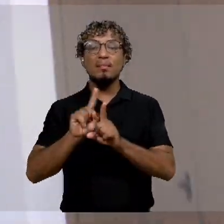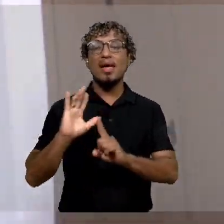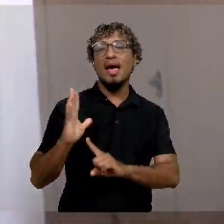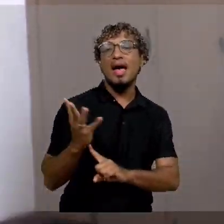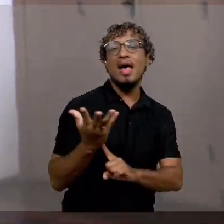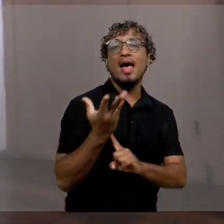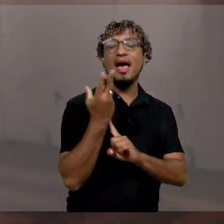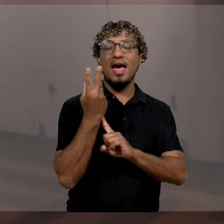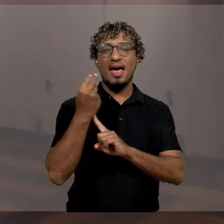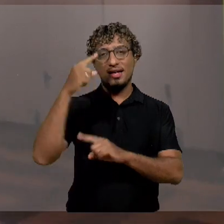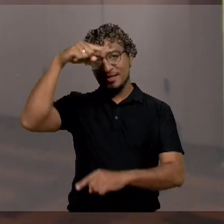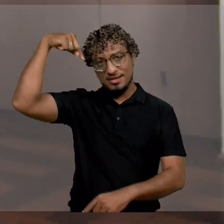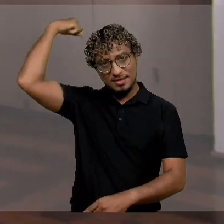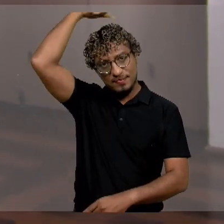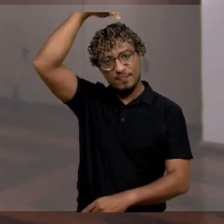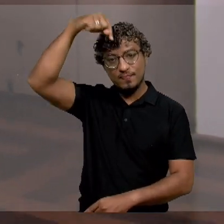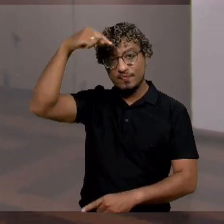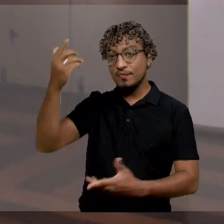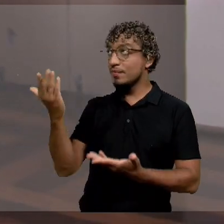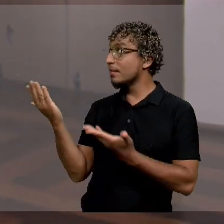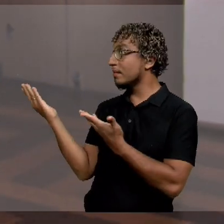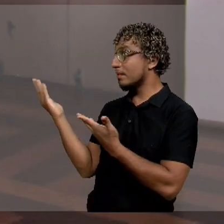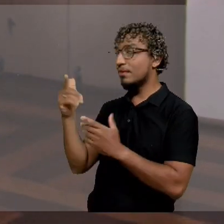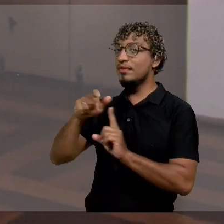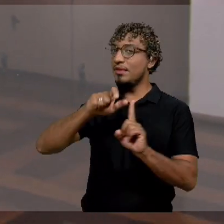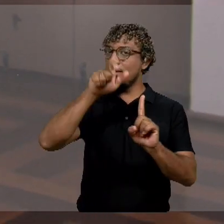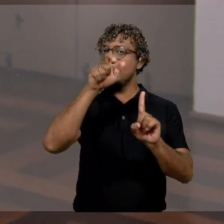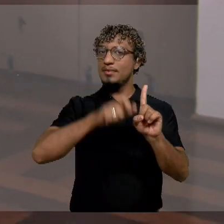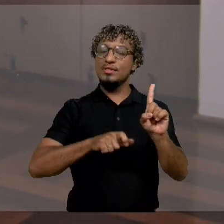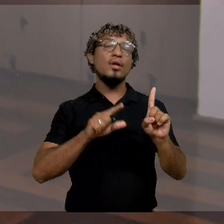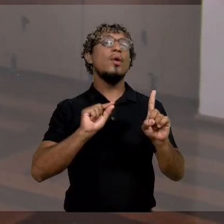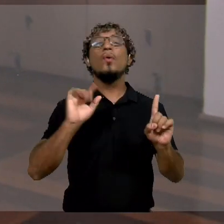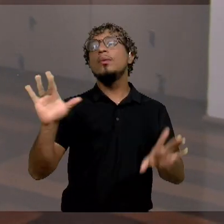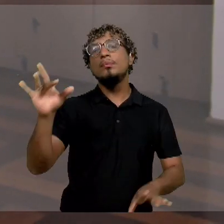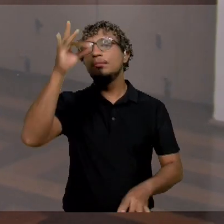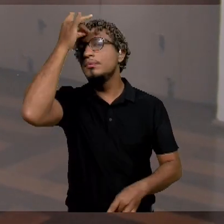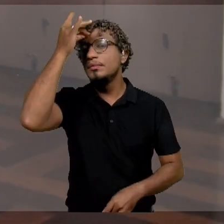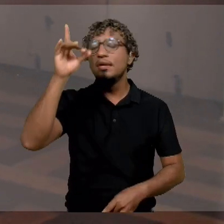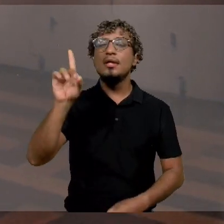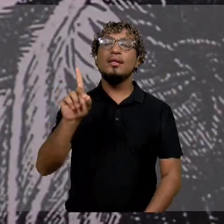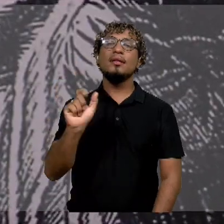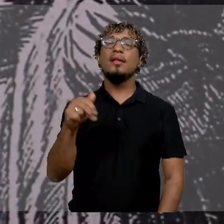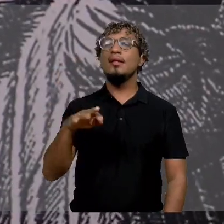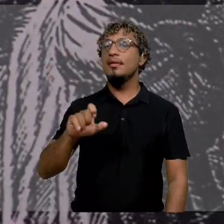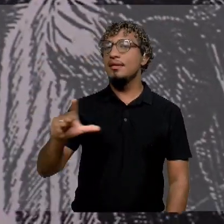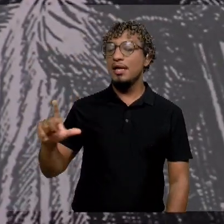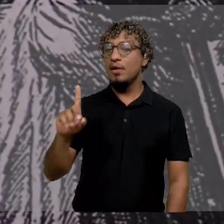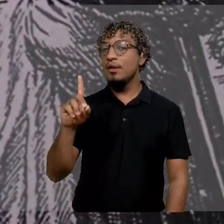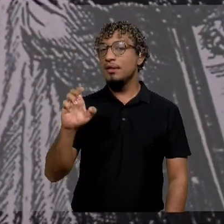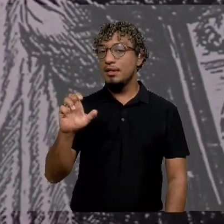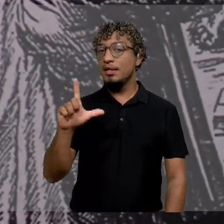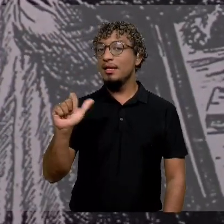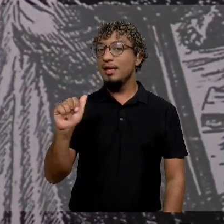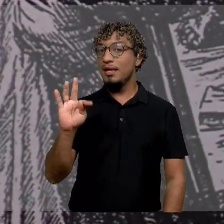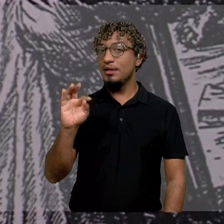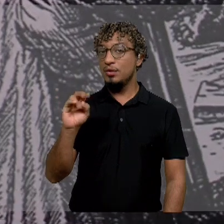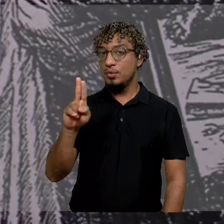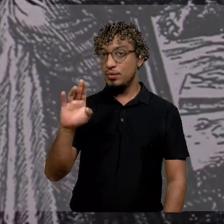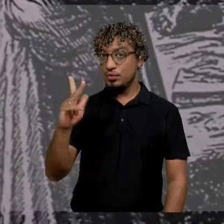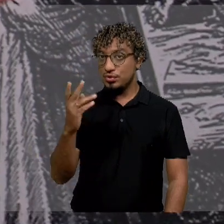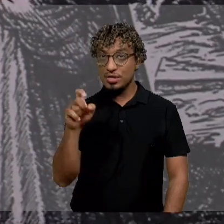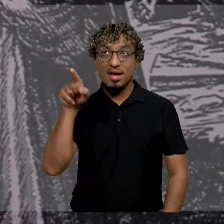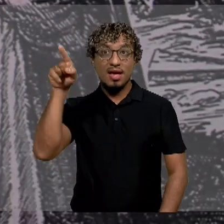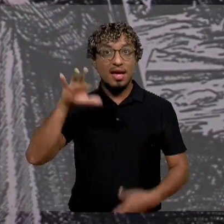O Elton é um dos personagens da visita guiada. Ele dá vida a Daniel Delatouche, líder da invasão francesa a São